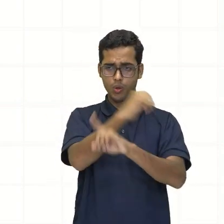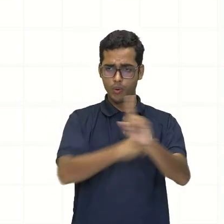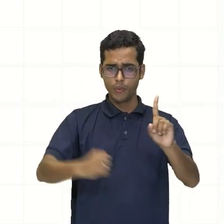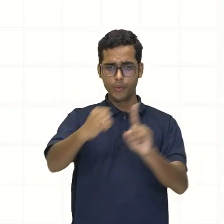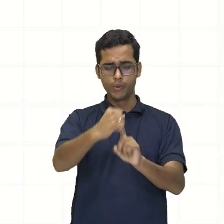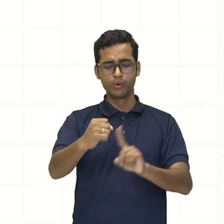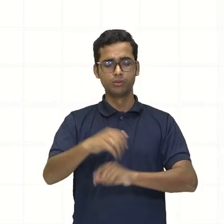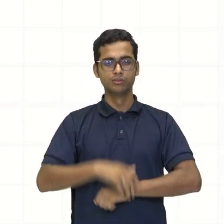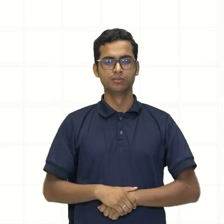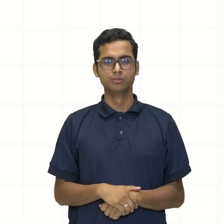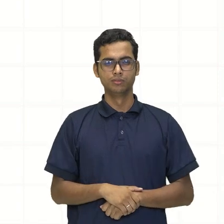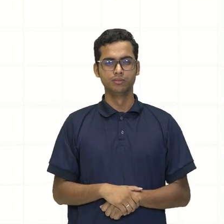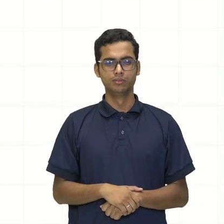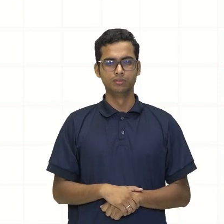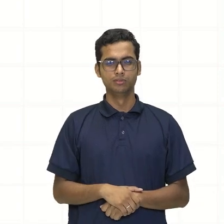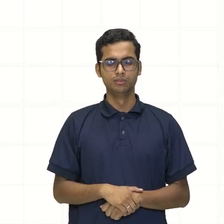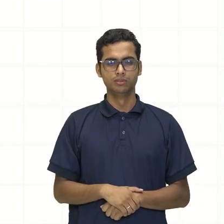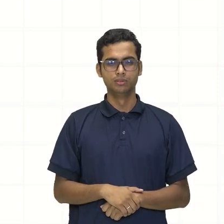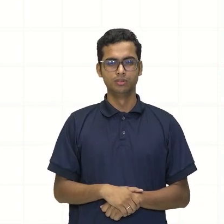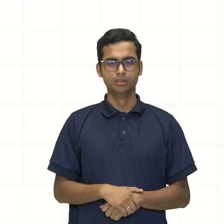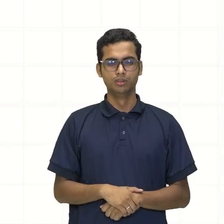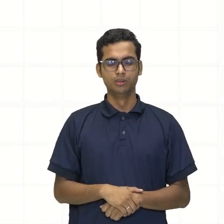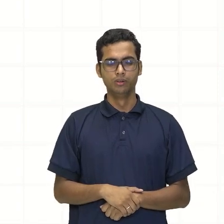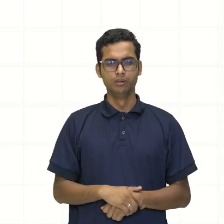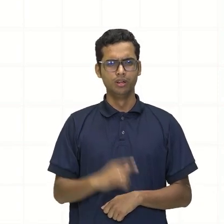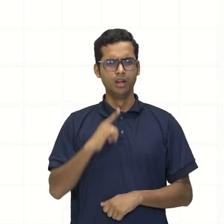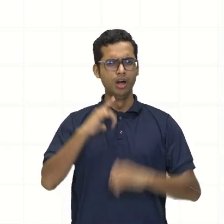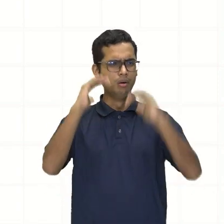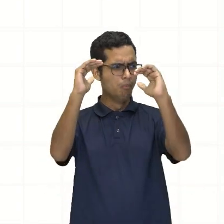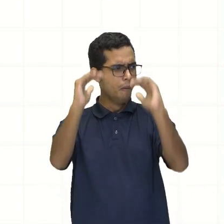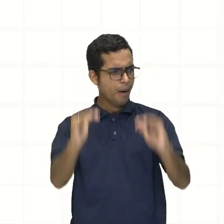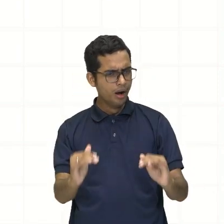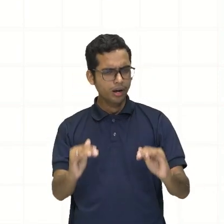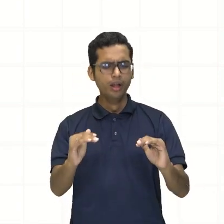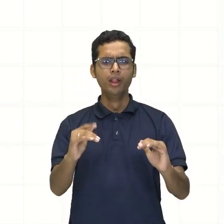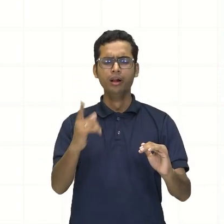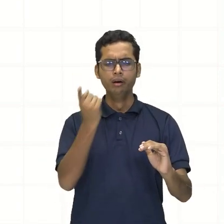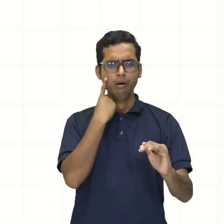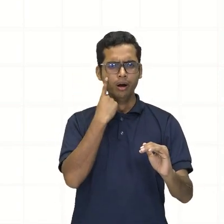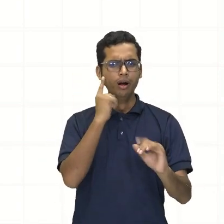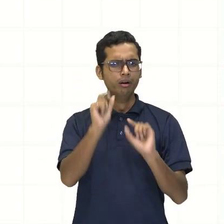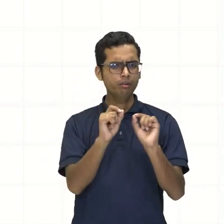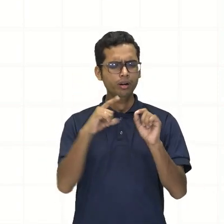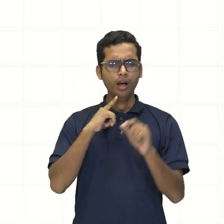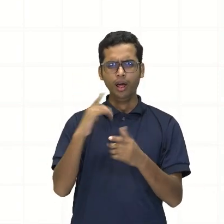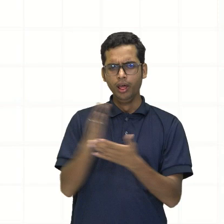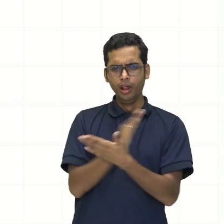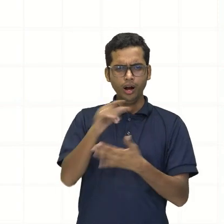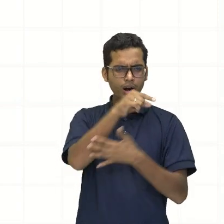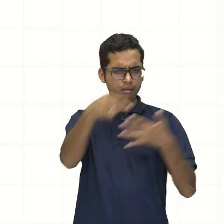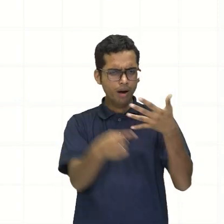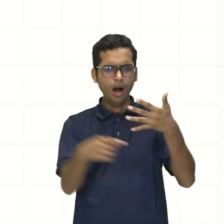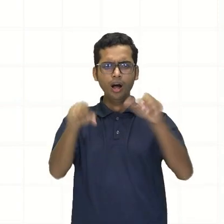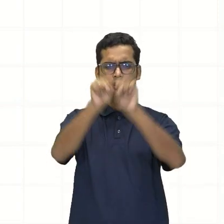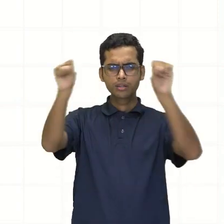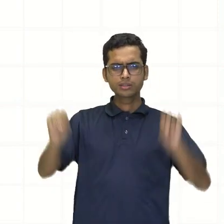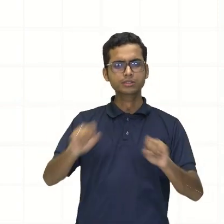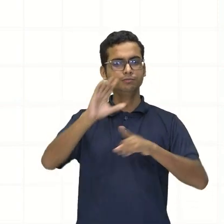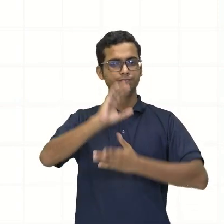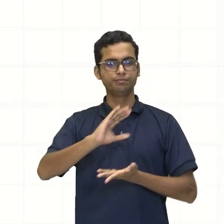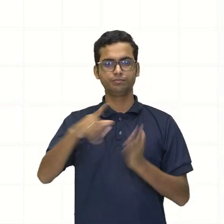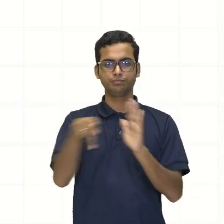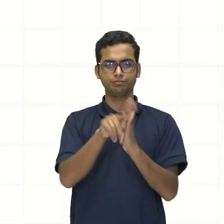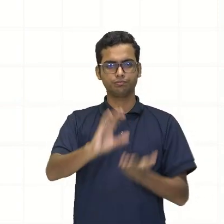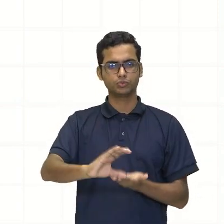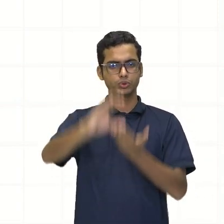sociedade. Nessas sociedades hierarquizadas, vamos verificar também a presença de sistemas de conselhos